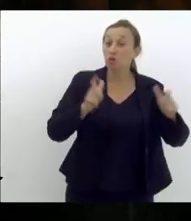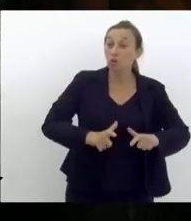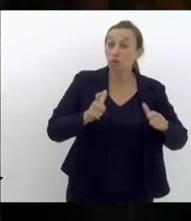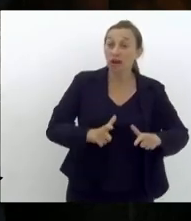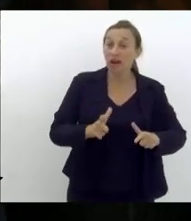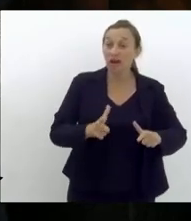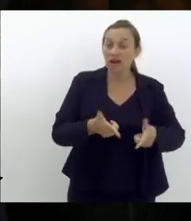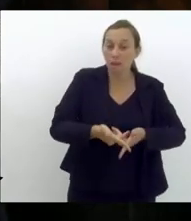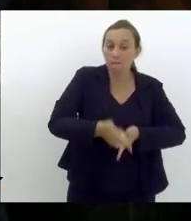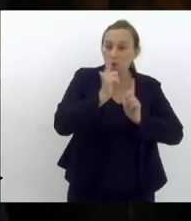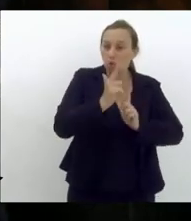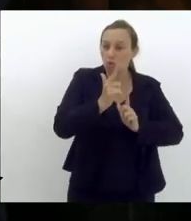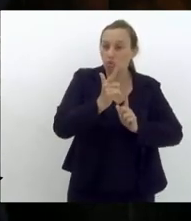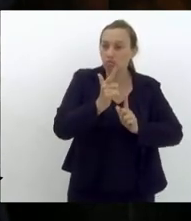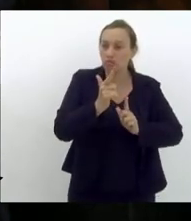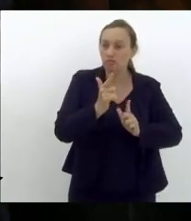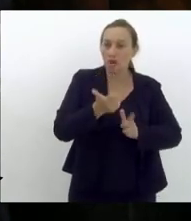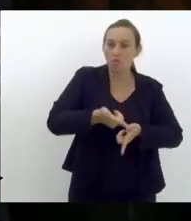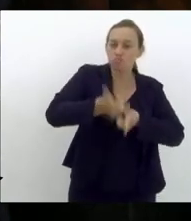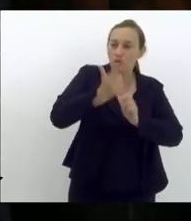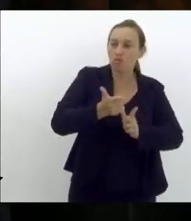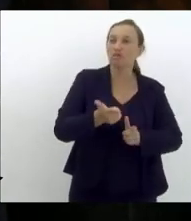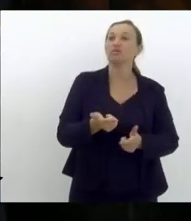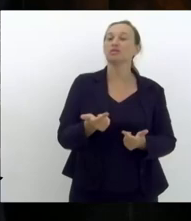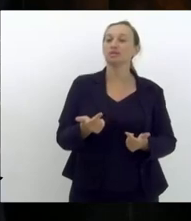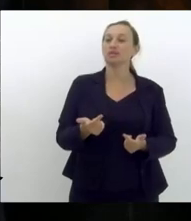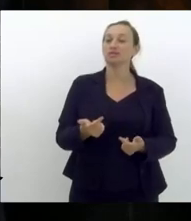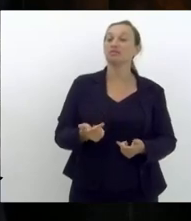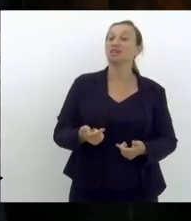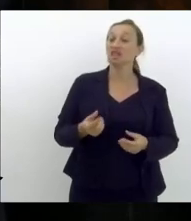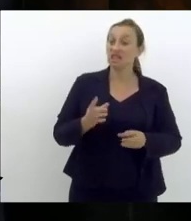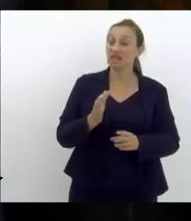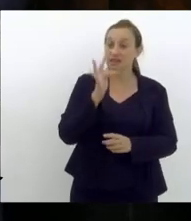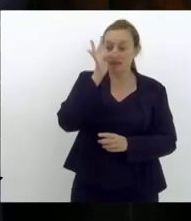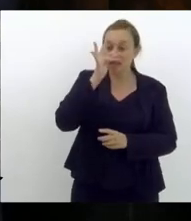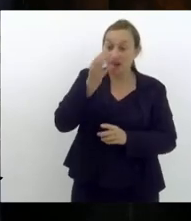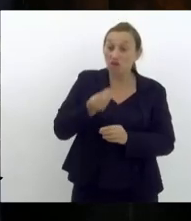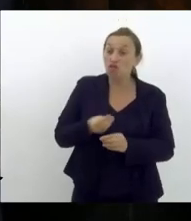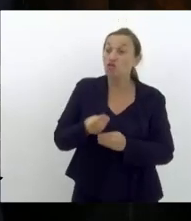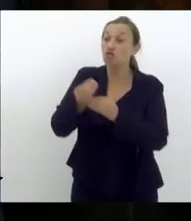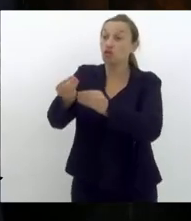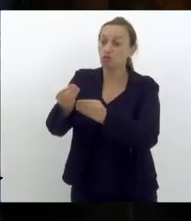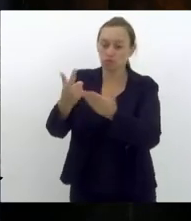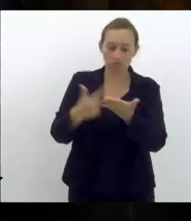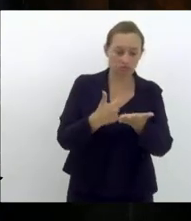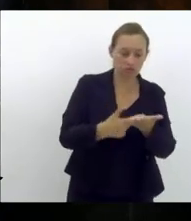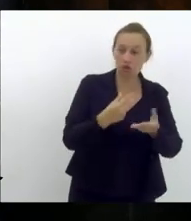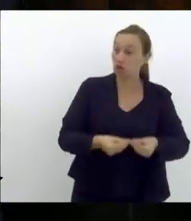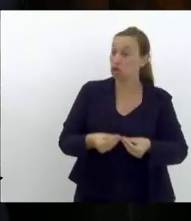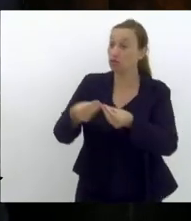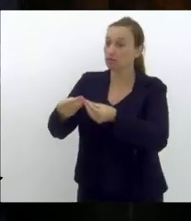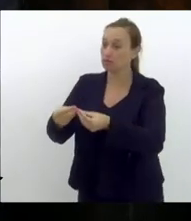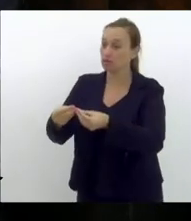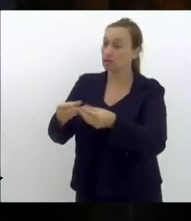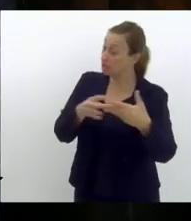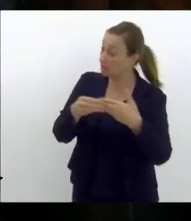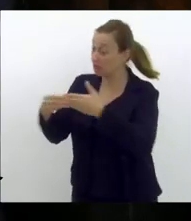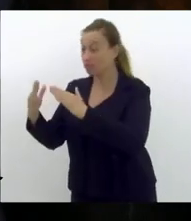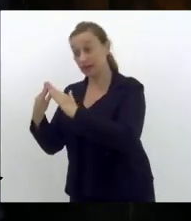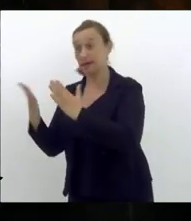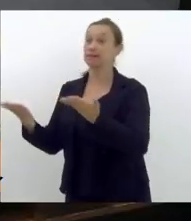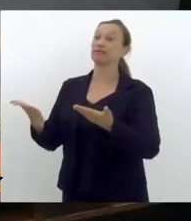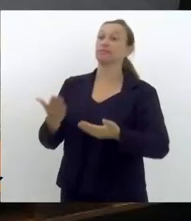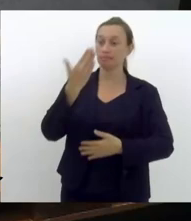é na vala tem que tratar na bala quem quiser dar flor quem quiser dar livro que os leve para casa muito obrigado